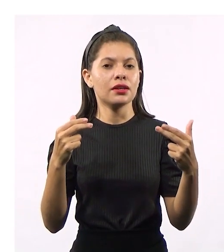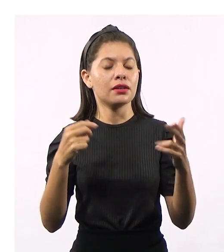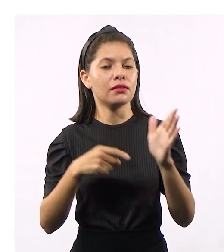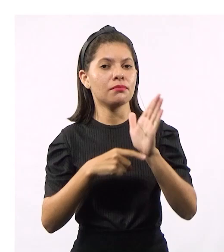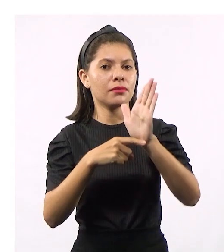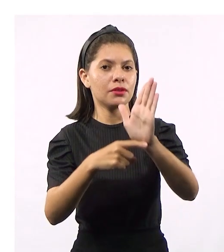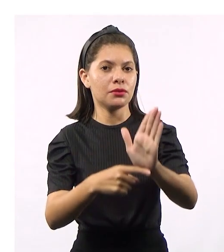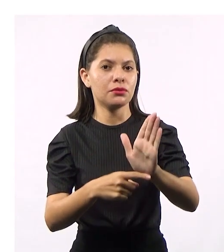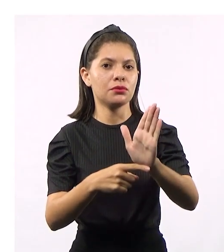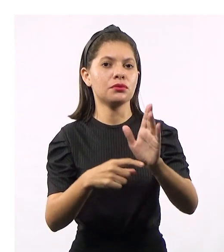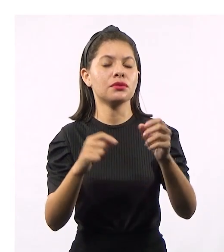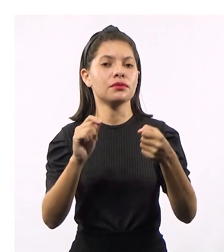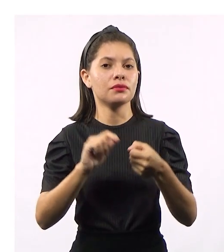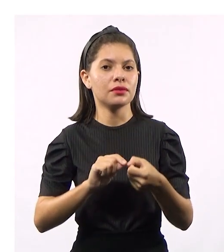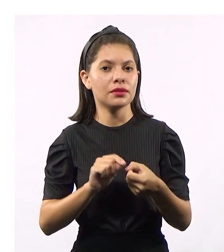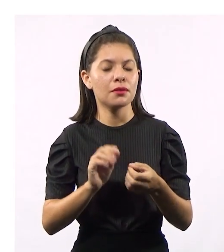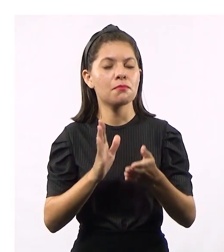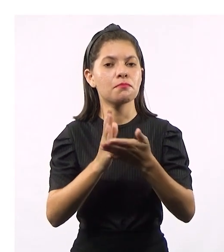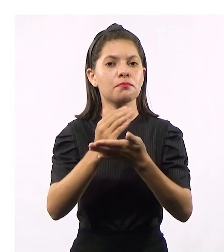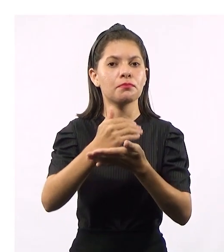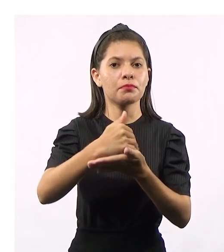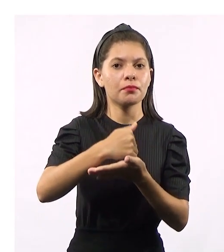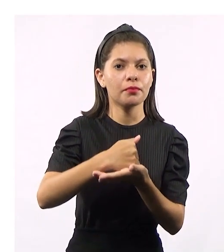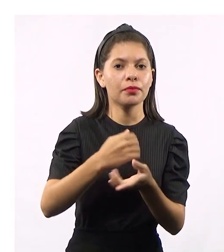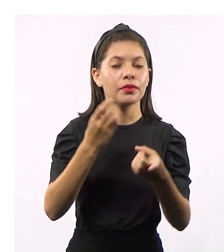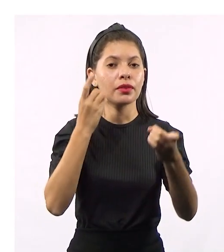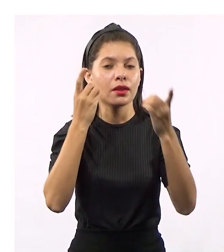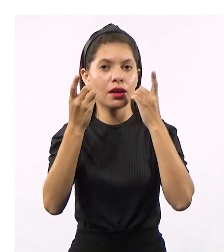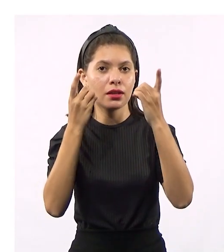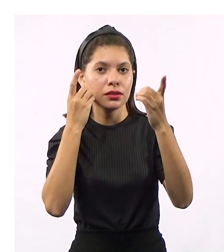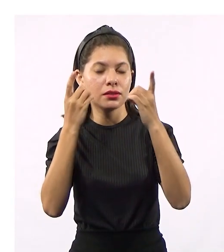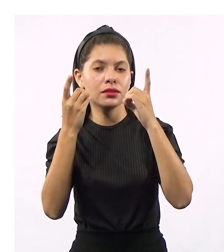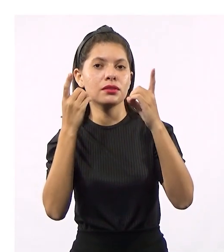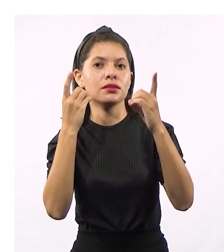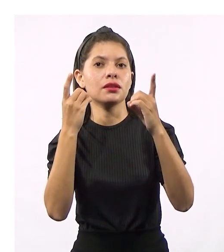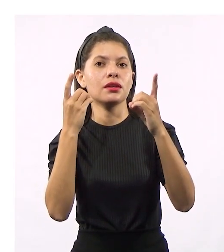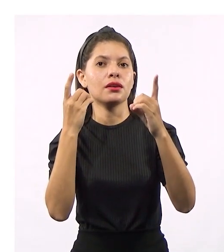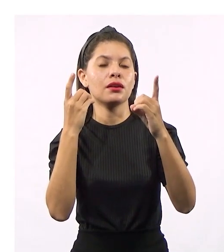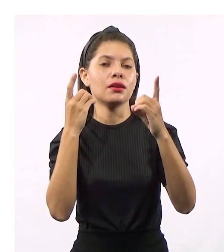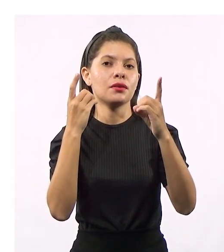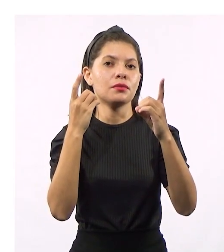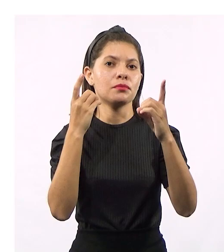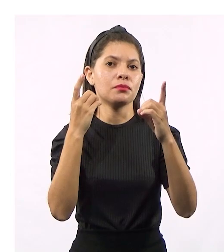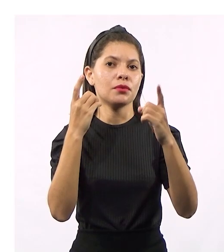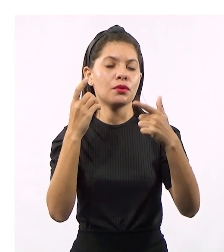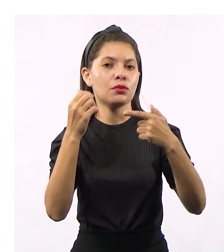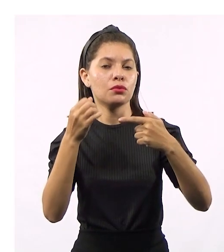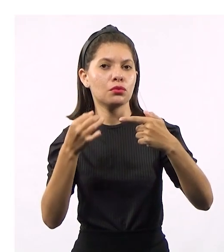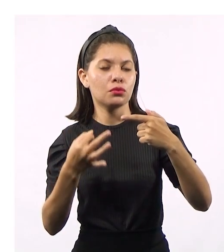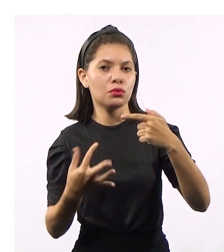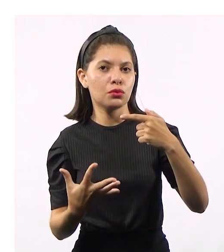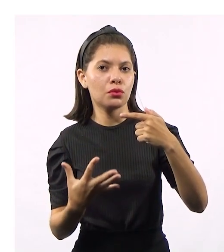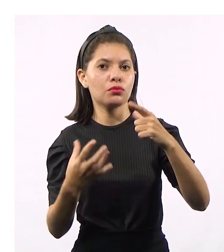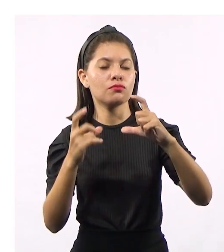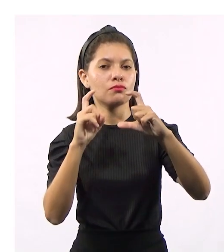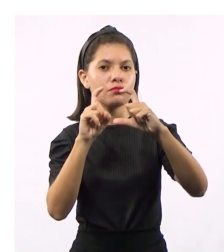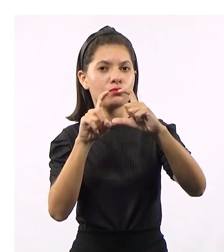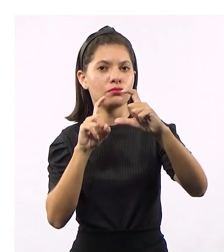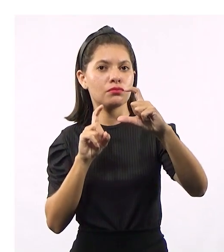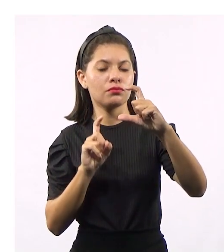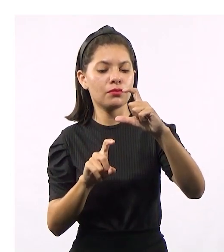dados. Uma delas é o Google Forms, que é o objeto da nossa oficina de hoje. Eu tenho Microsoft Forms, Lime